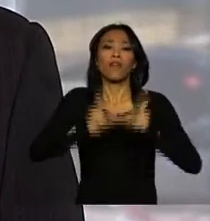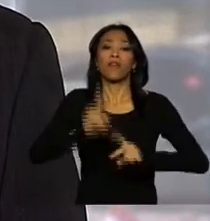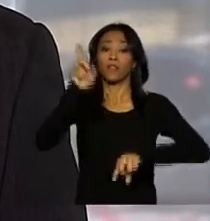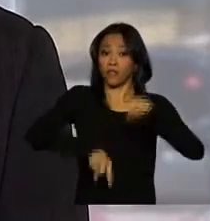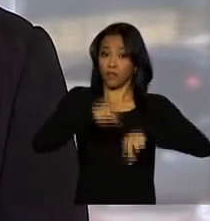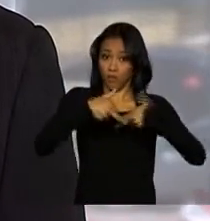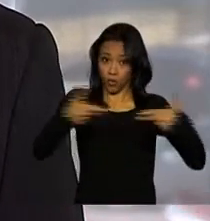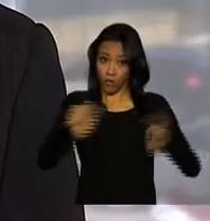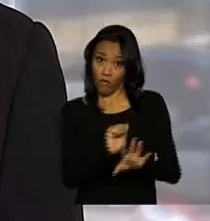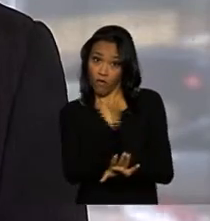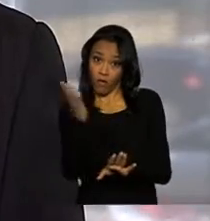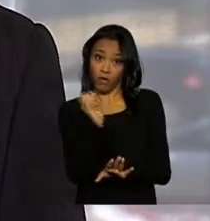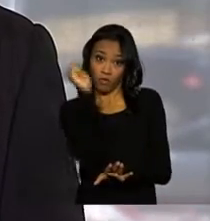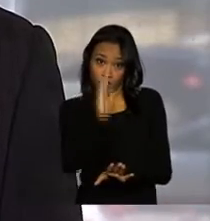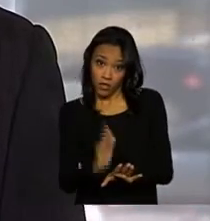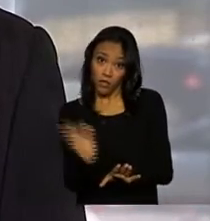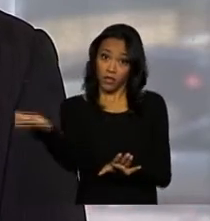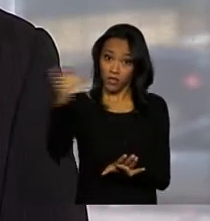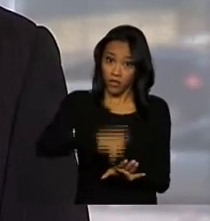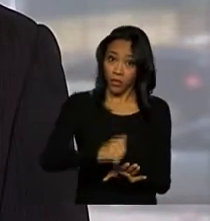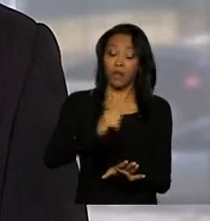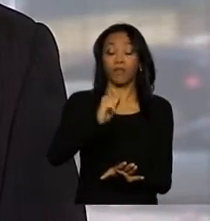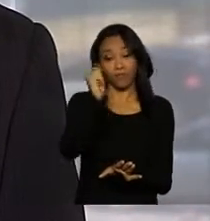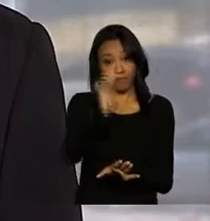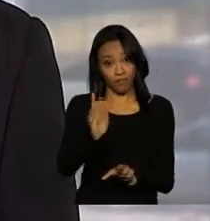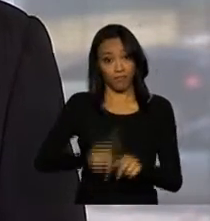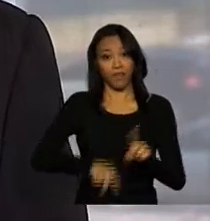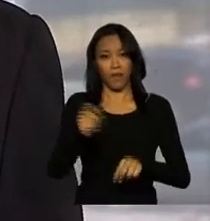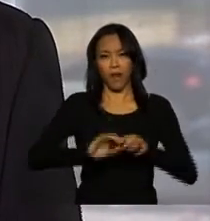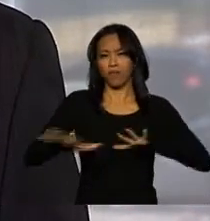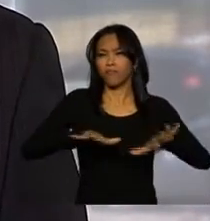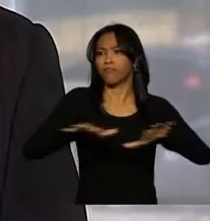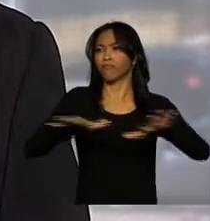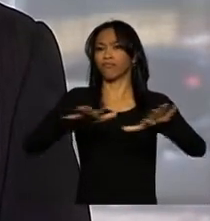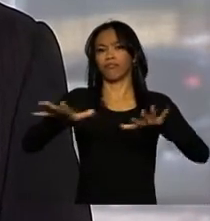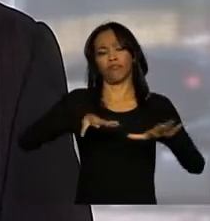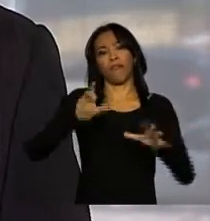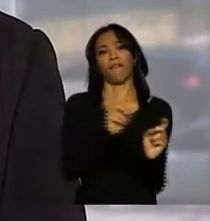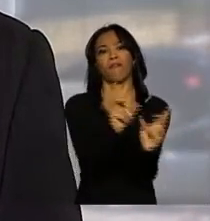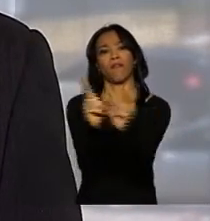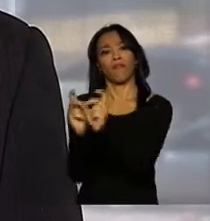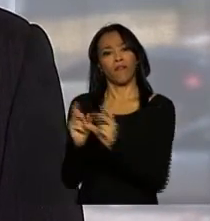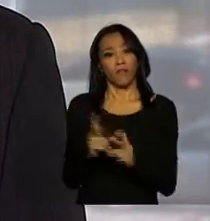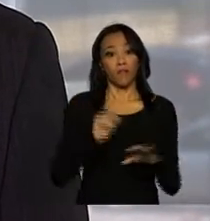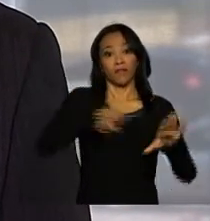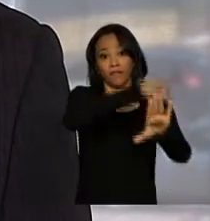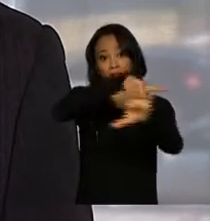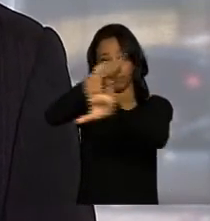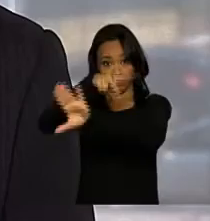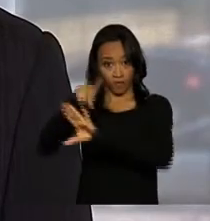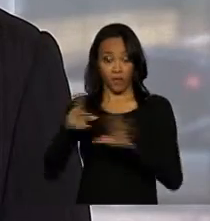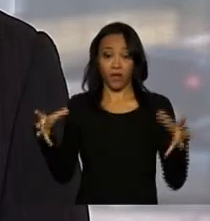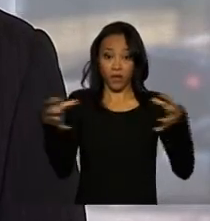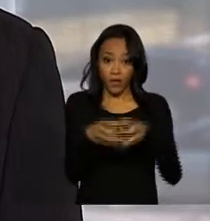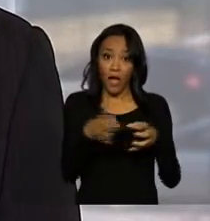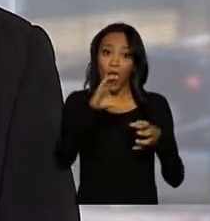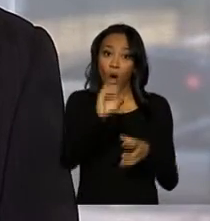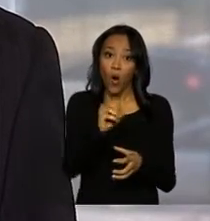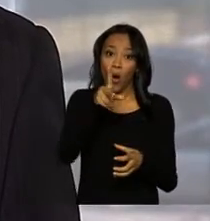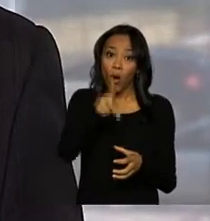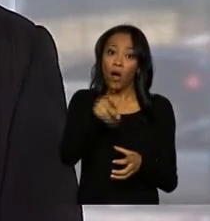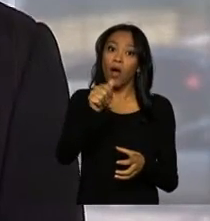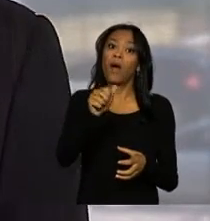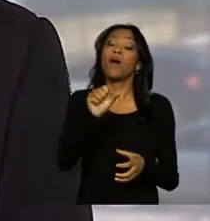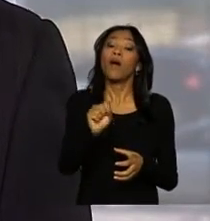de produtos e visa dinamizar o comércio internacional a expectativa da organização mundial do comércio é que com esse tratado